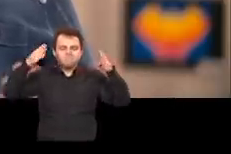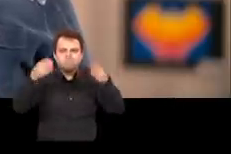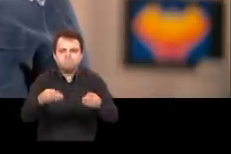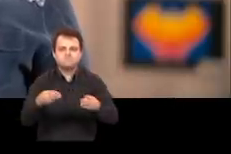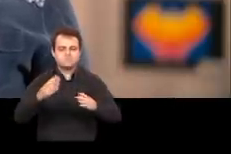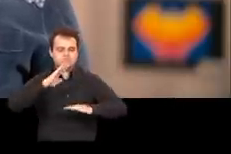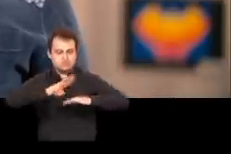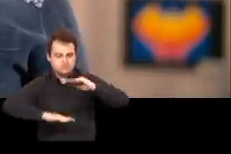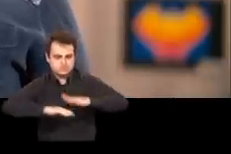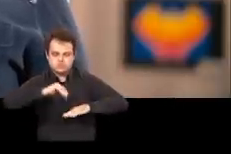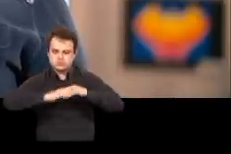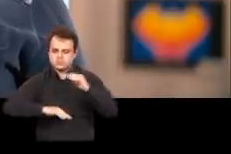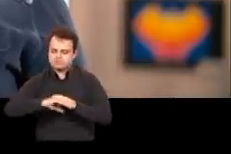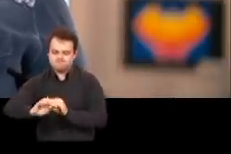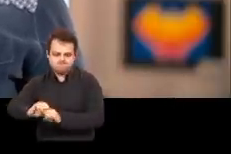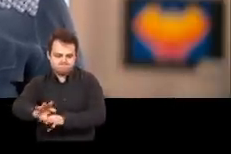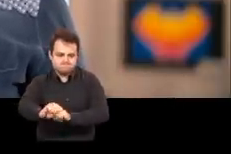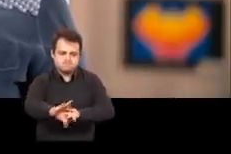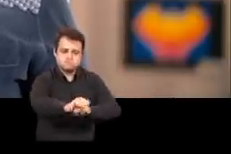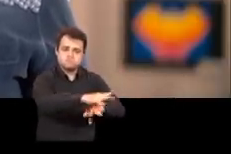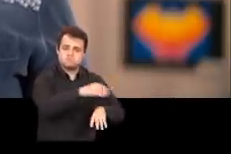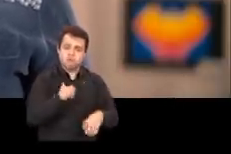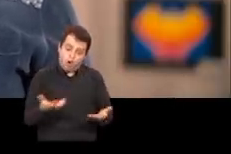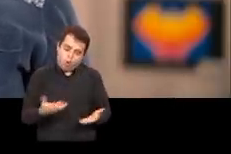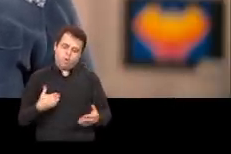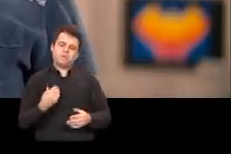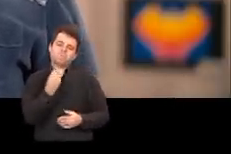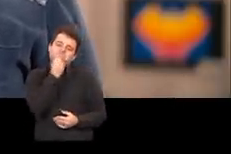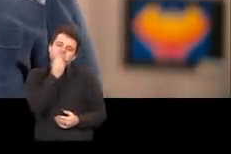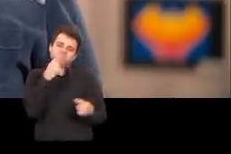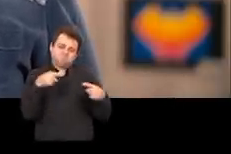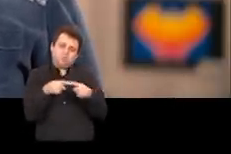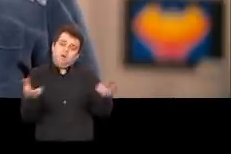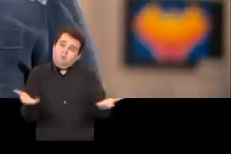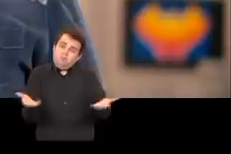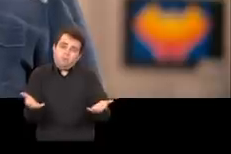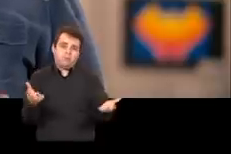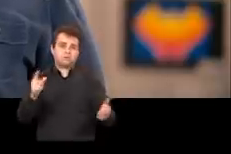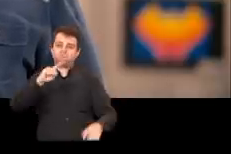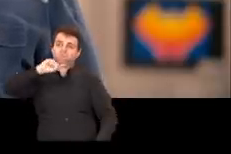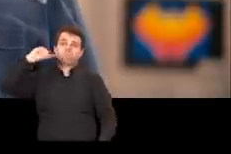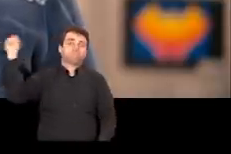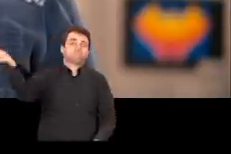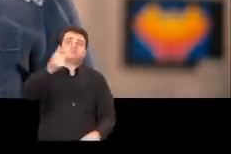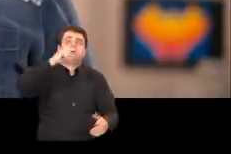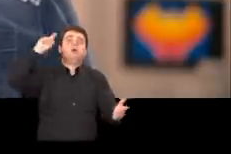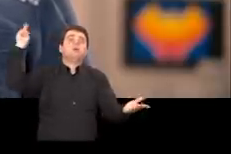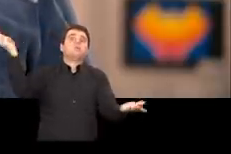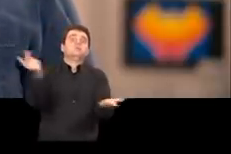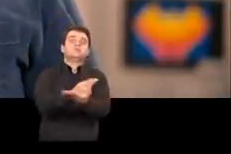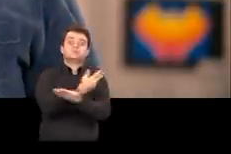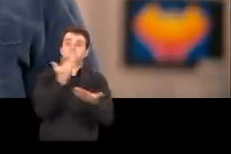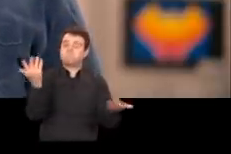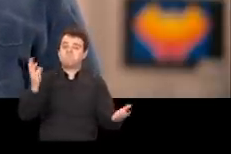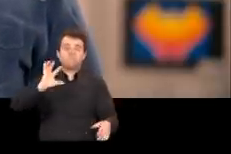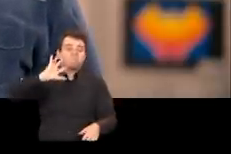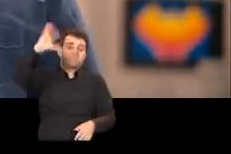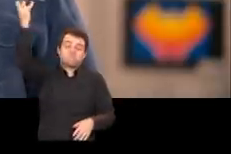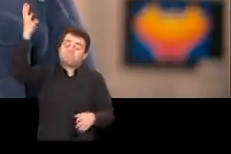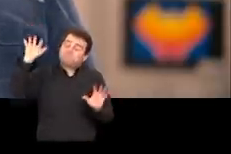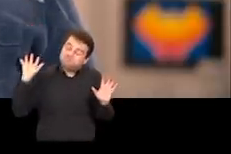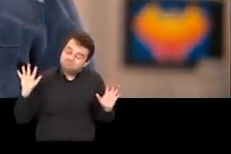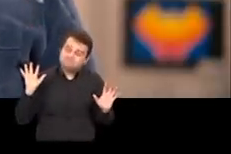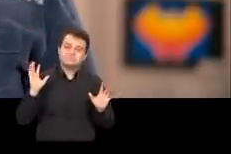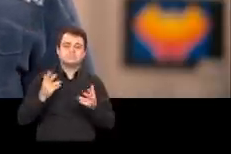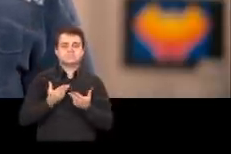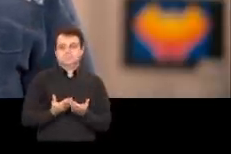forma possível, que nos é possível nesse momento, né, que estamos vivendo uma situação que nos foi imposta, mas que,